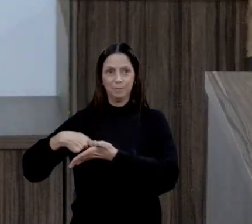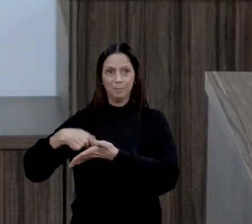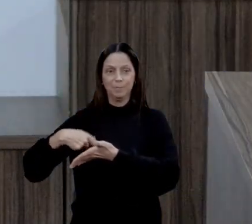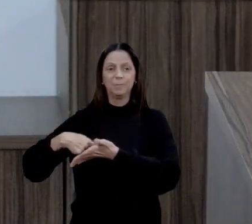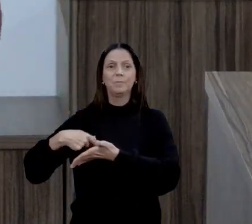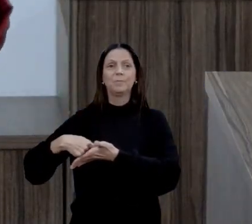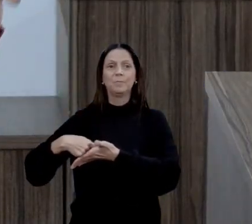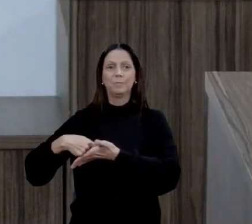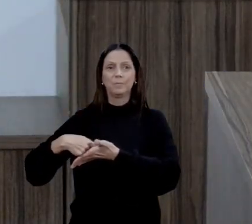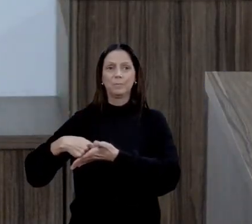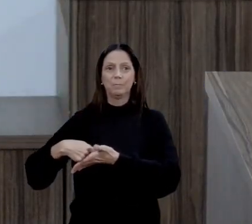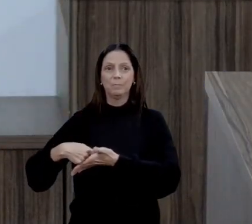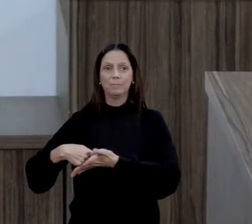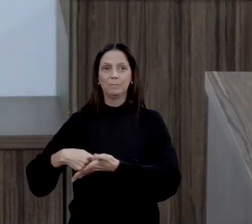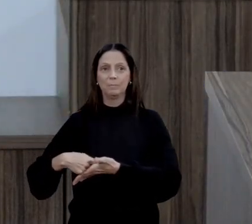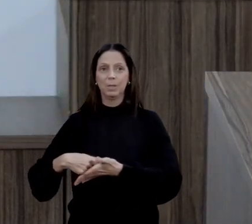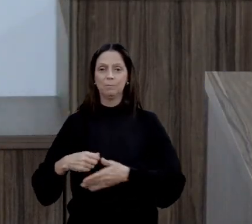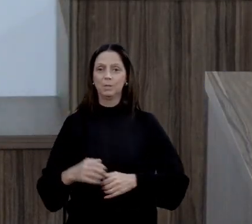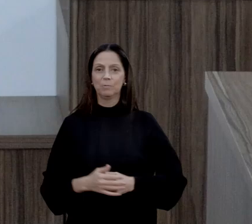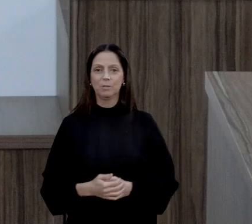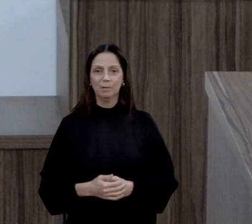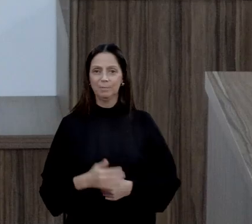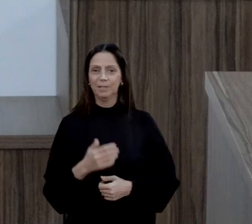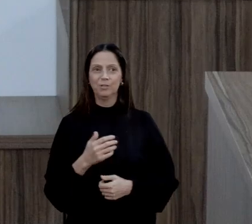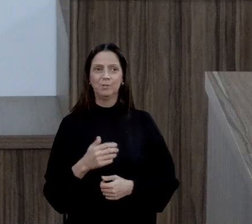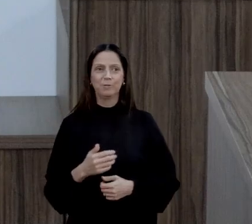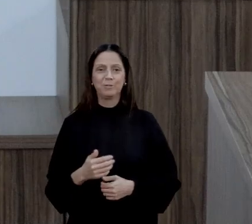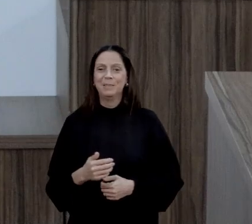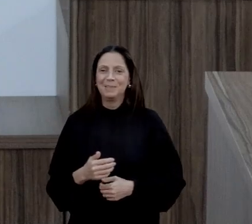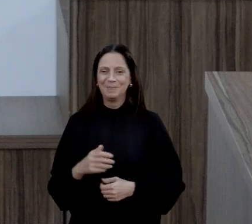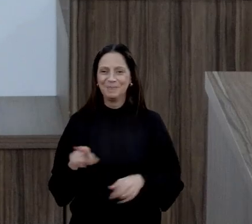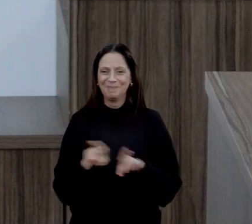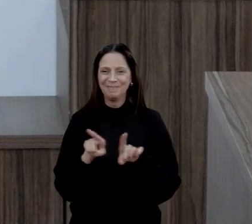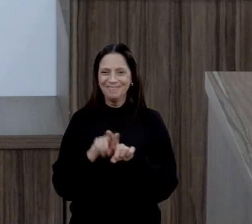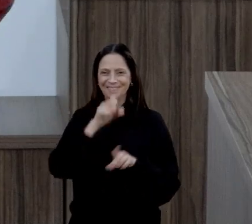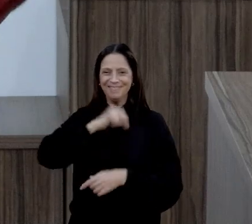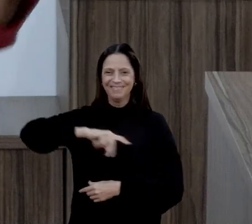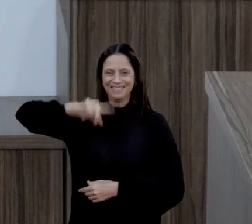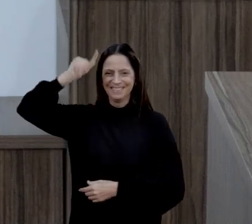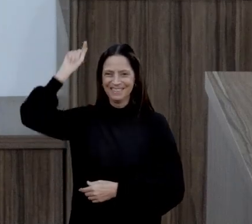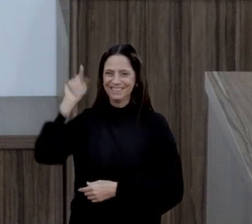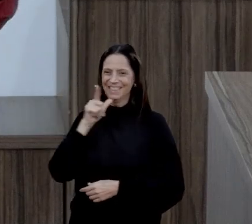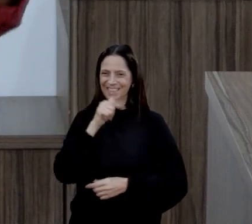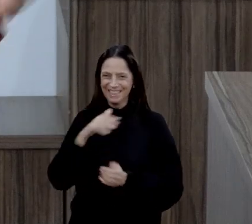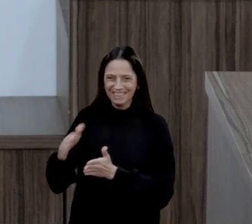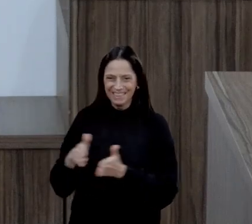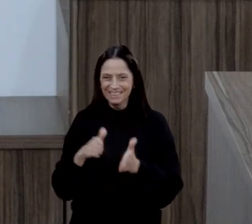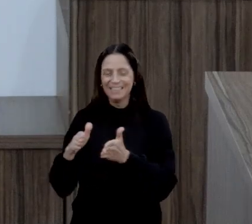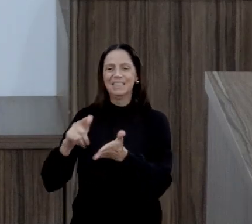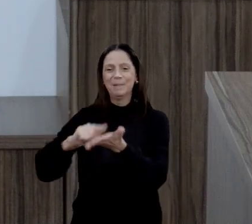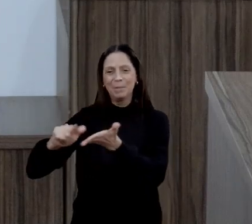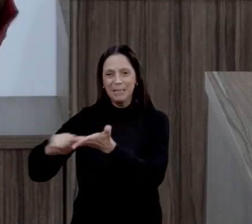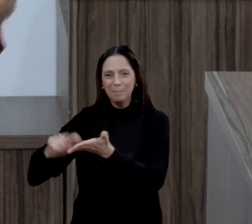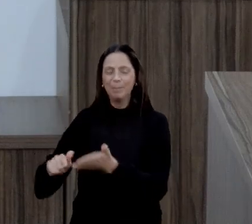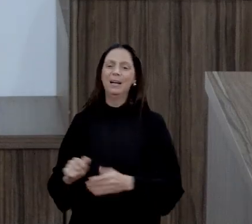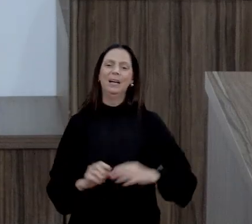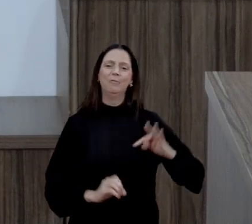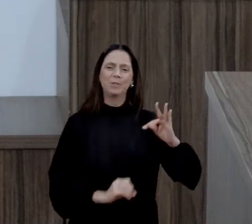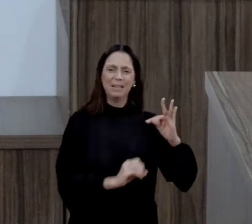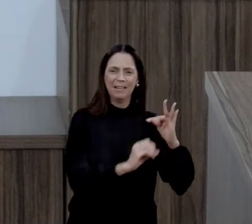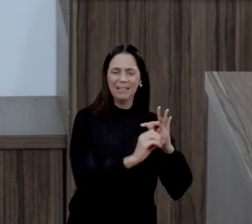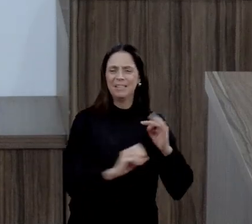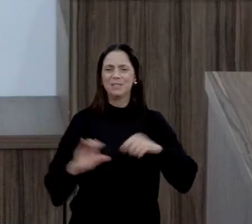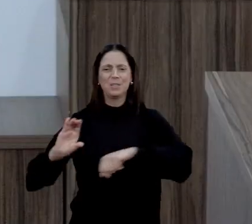sido cobrado, mas tem lá na Rua Leopoldo Roters um pedido antigo para fazer o desassoreamento, tem na região do Salto Norte, tem na região da Velha, da Fortaleza, das